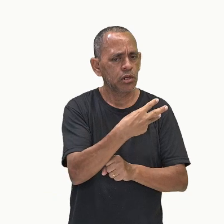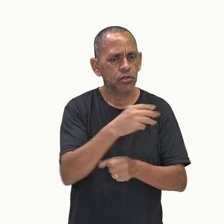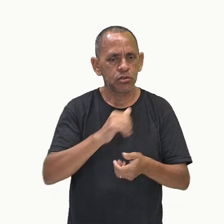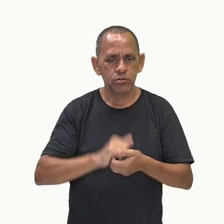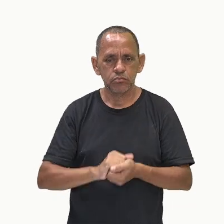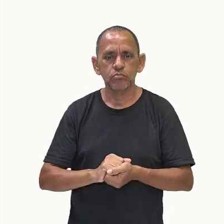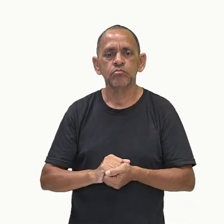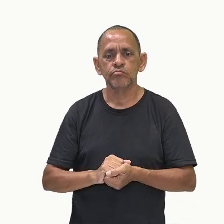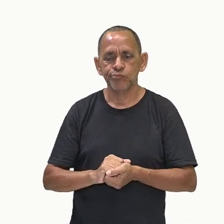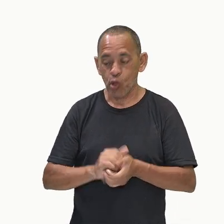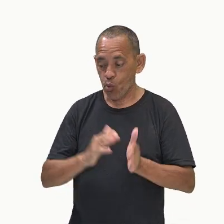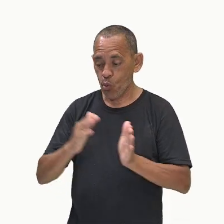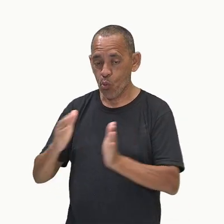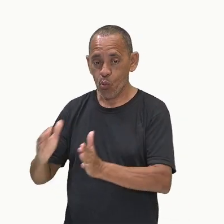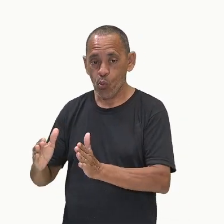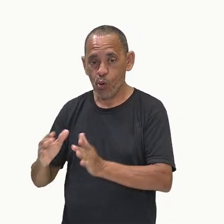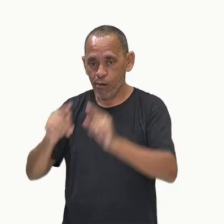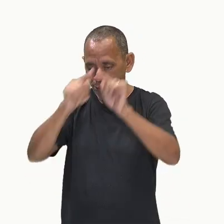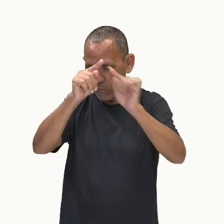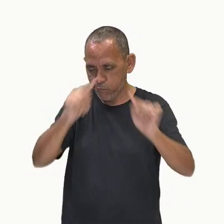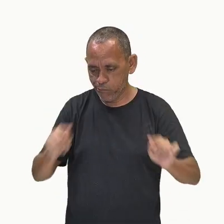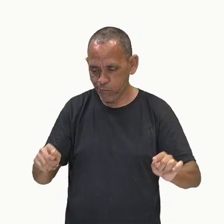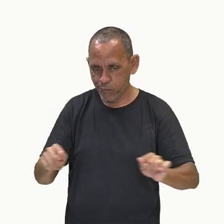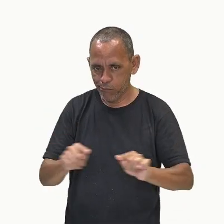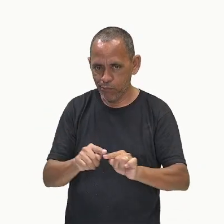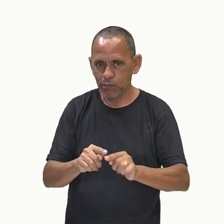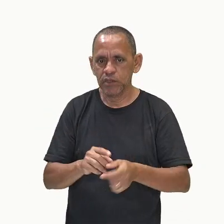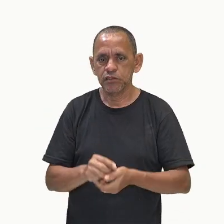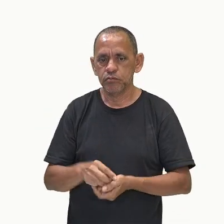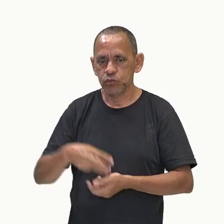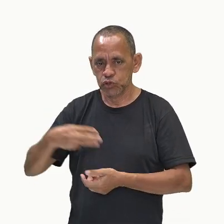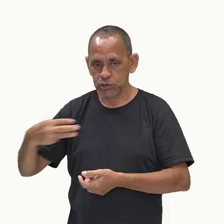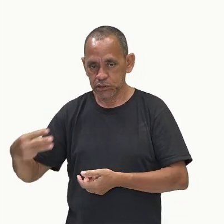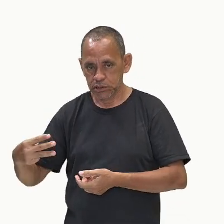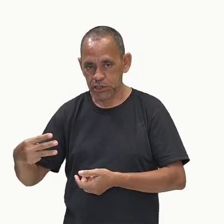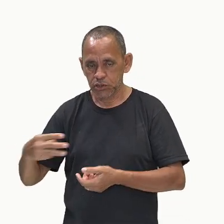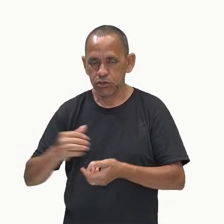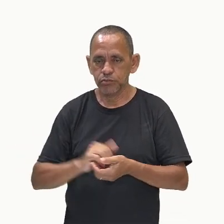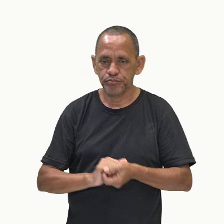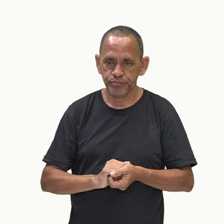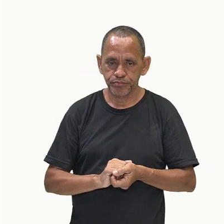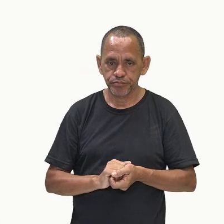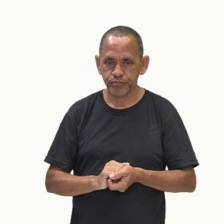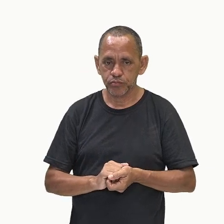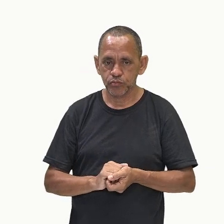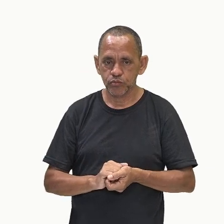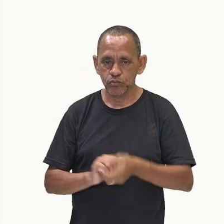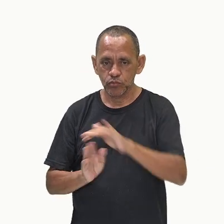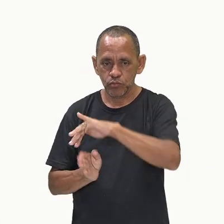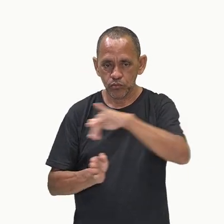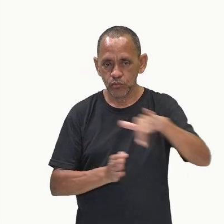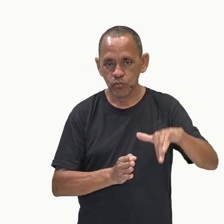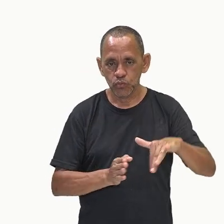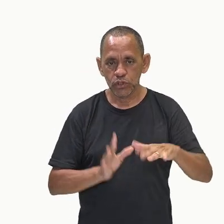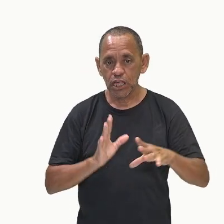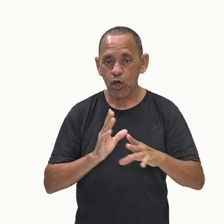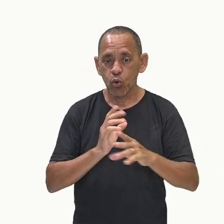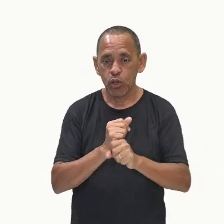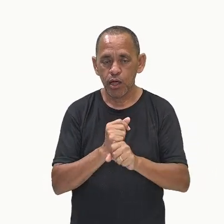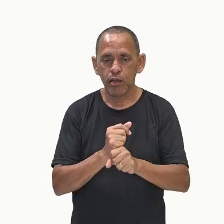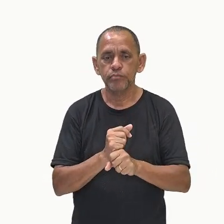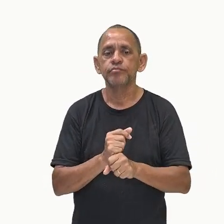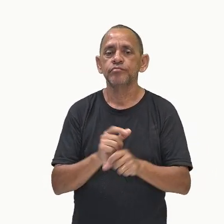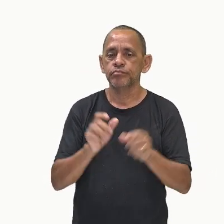um triângulo, certo? Que é 3. Agora, vamos calcular a distância entre os pontos A